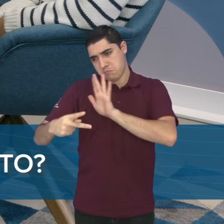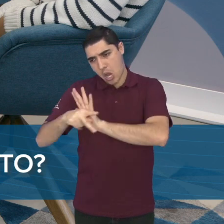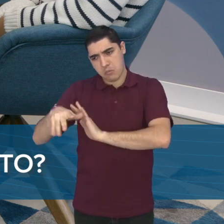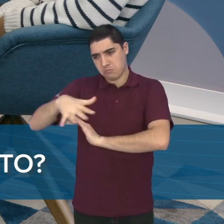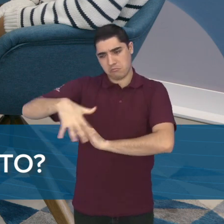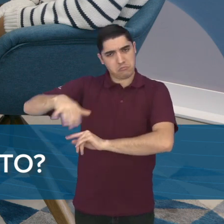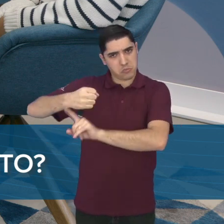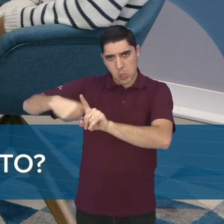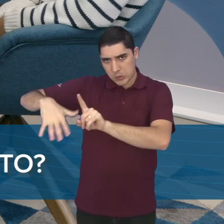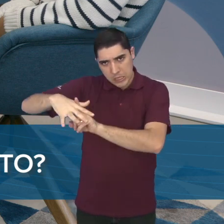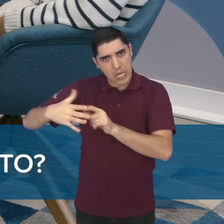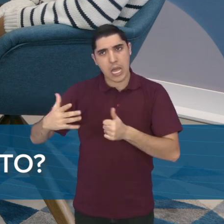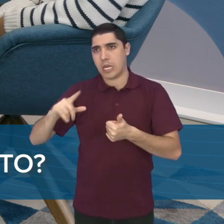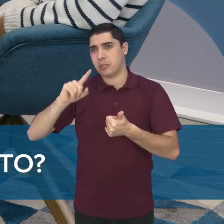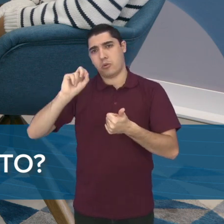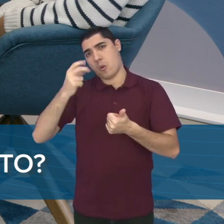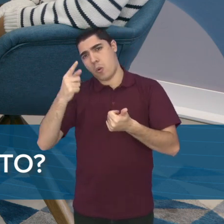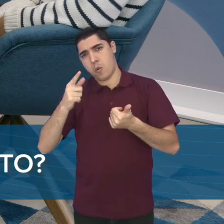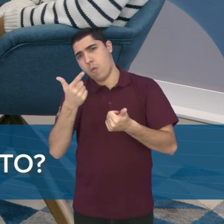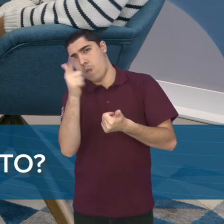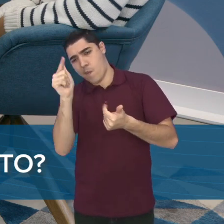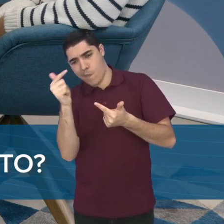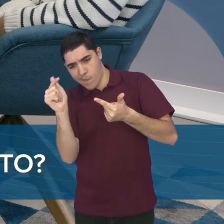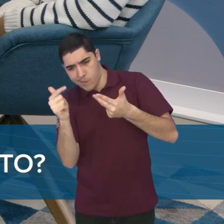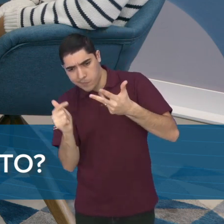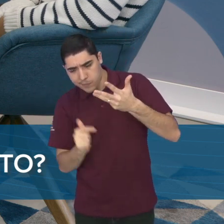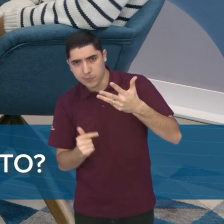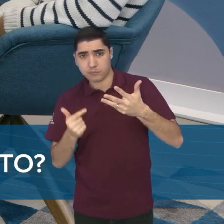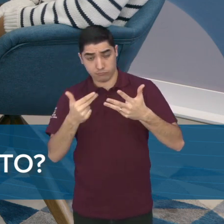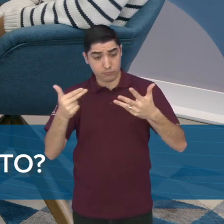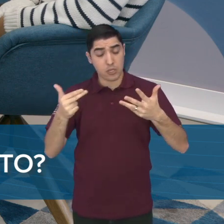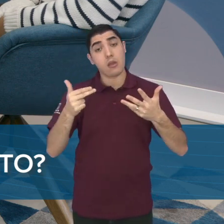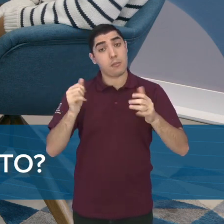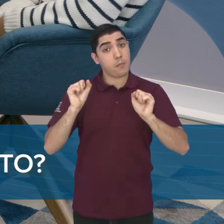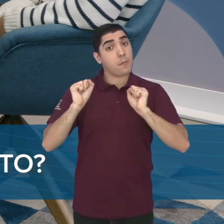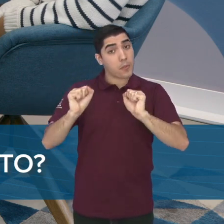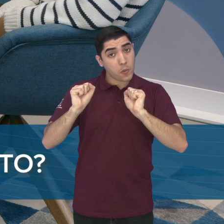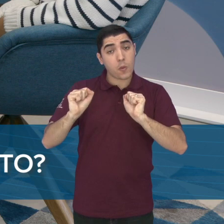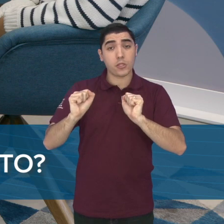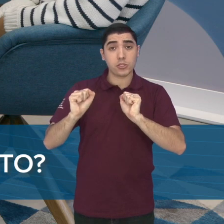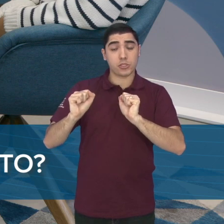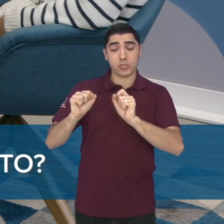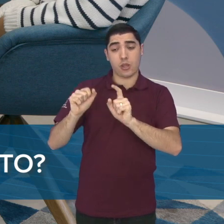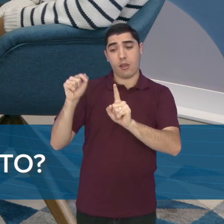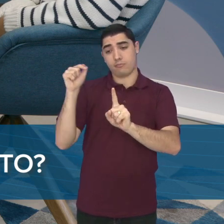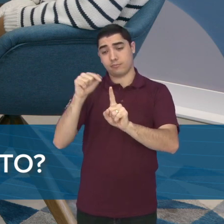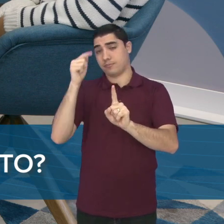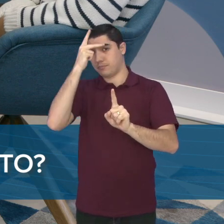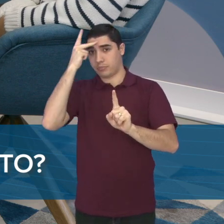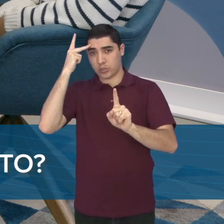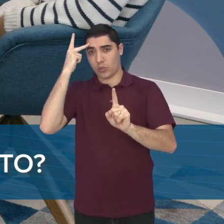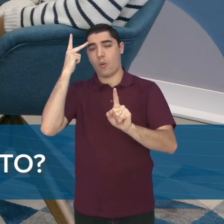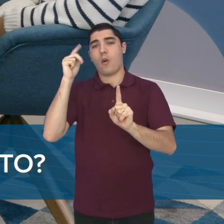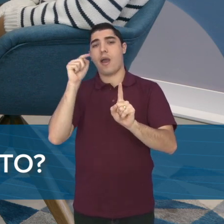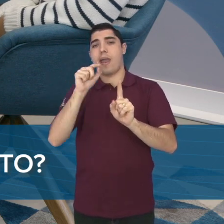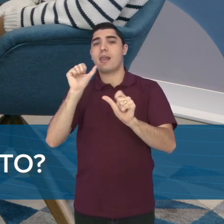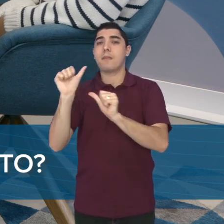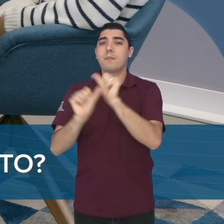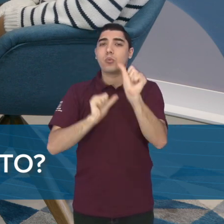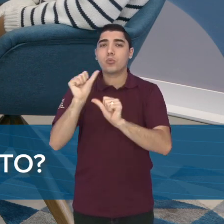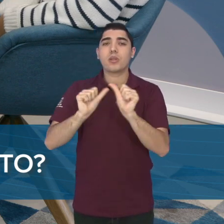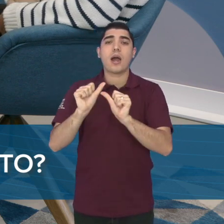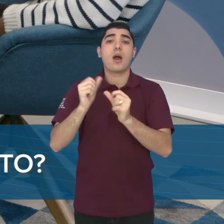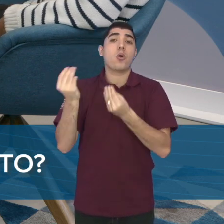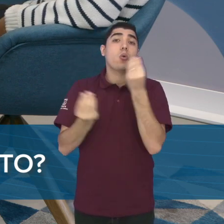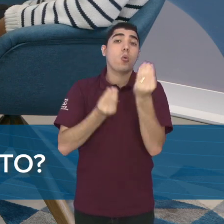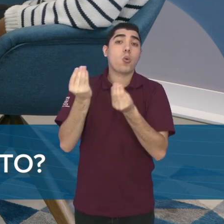social e vários outros fatores que contabilizam, elas influenciam bastante, né? O quão, nas referências, e aí o quão essa pessoa